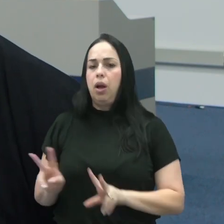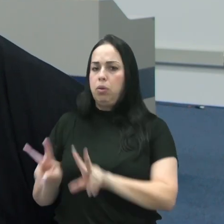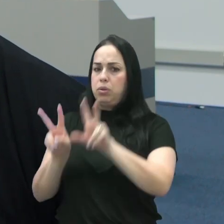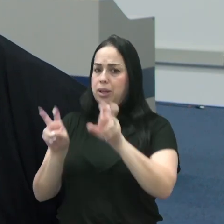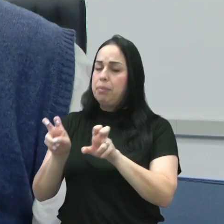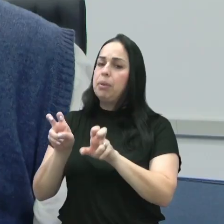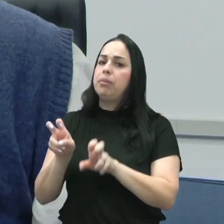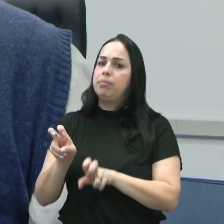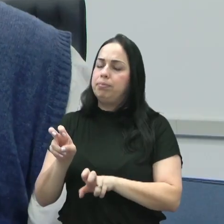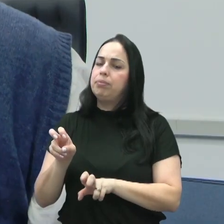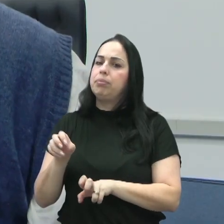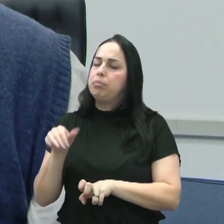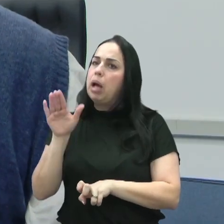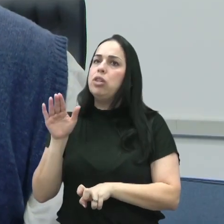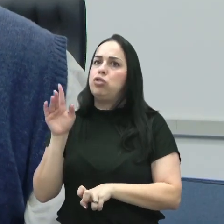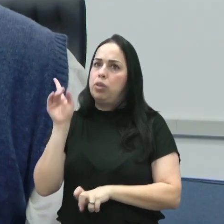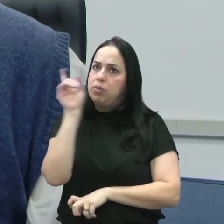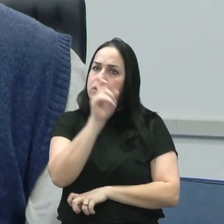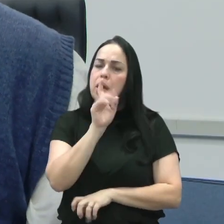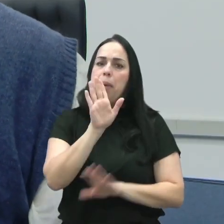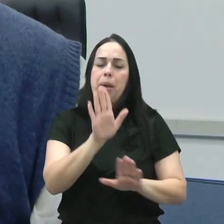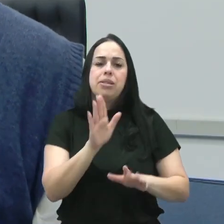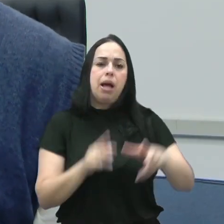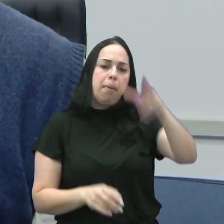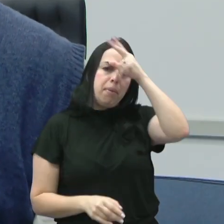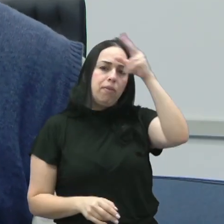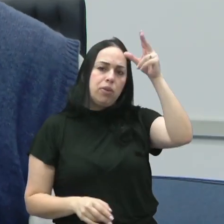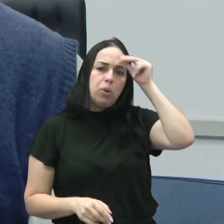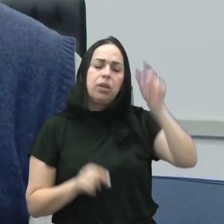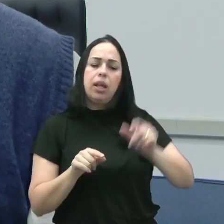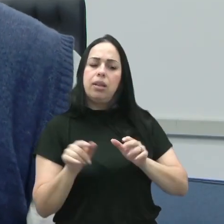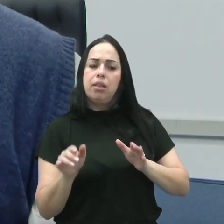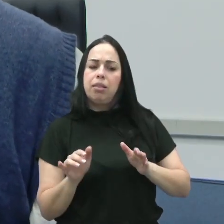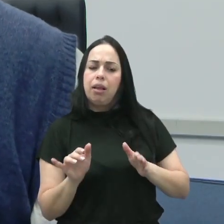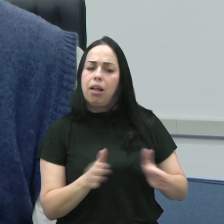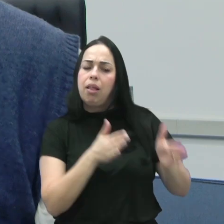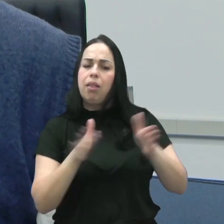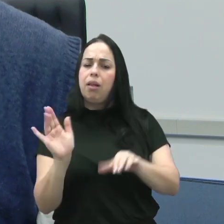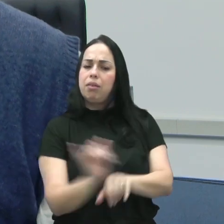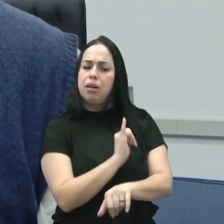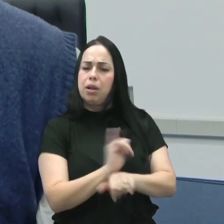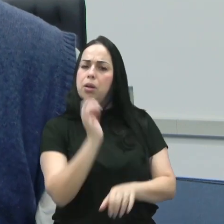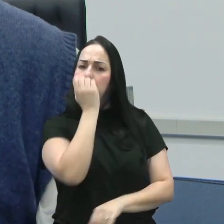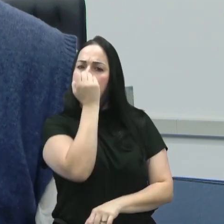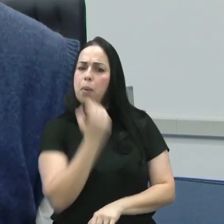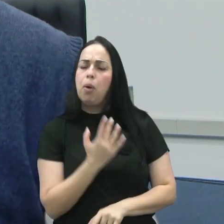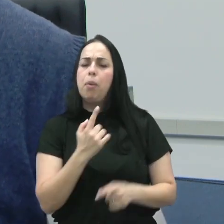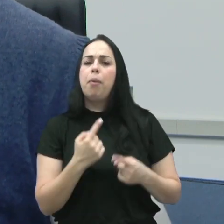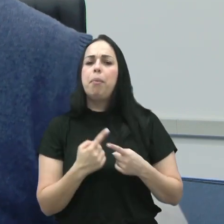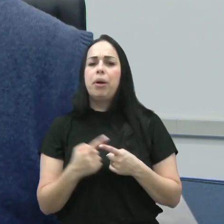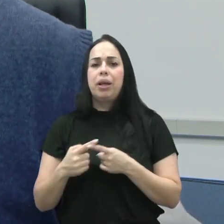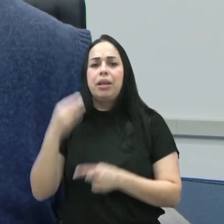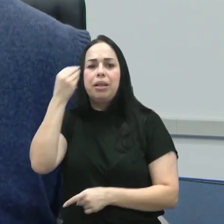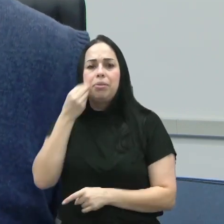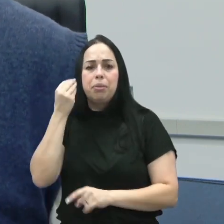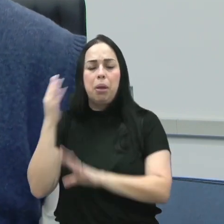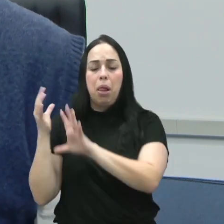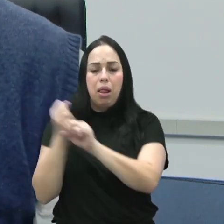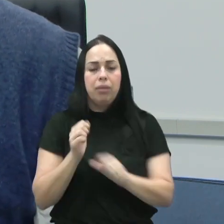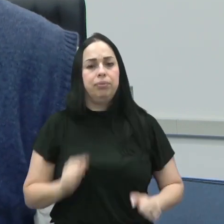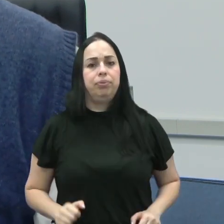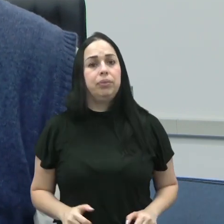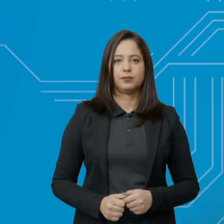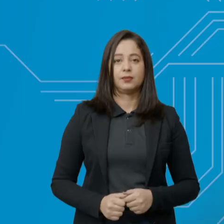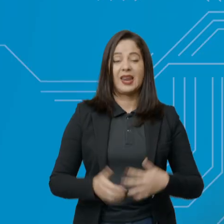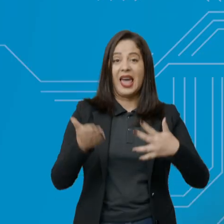Poder Executivo. É um assunto muito complexo, mas eu acho que a Prefeitura, acredito muito que a Prefeitura tem um caminho muito bom por toda essa experiência que a